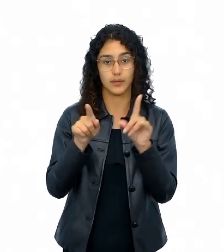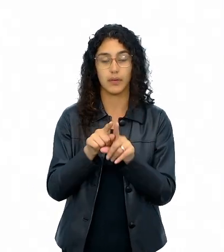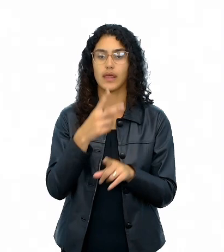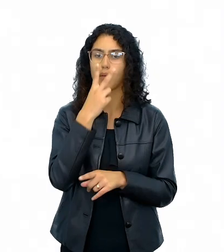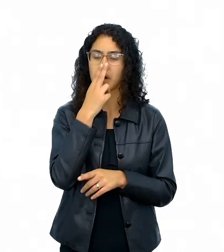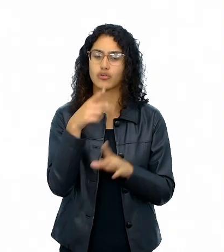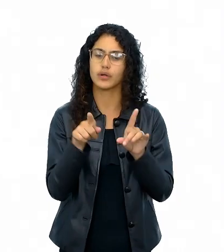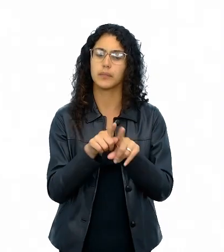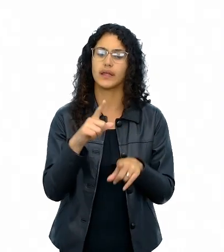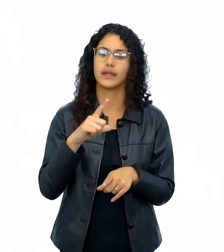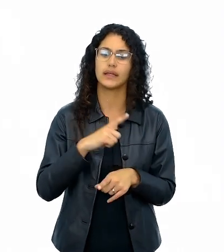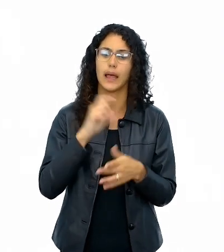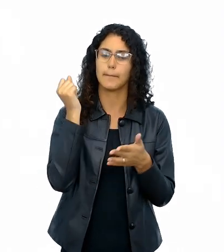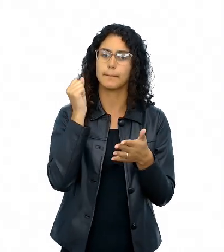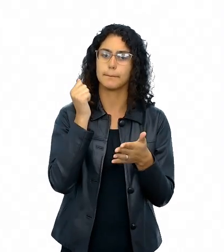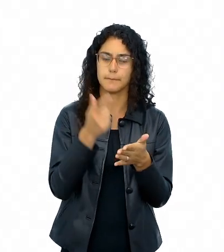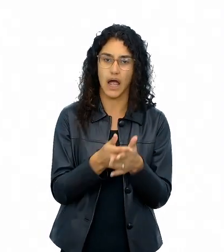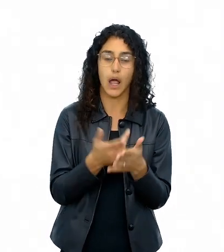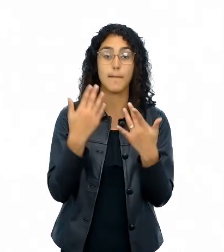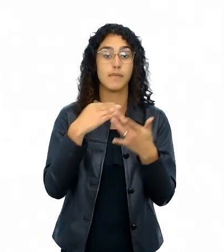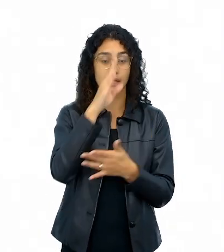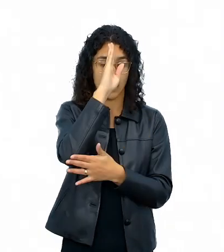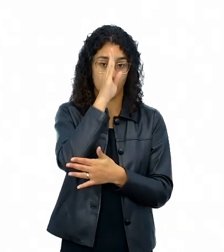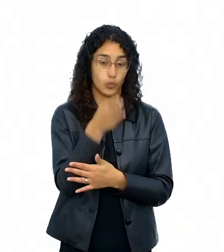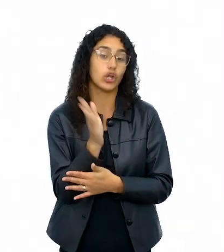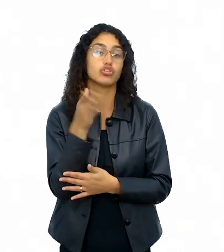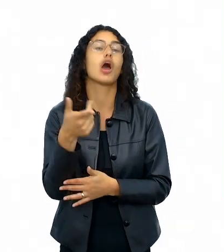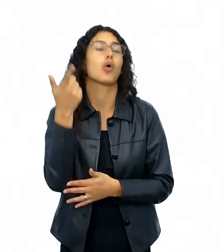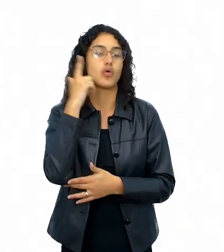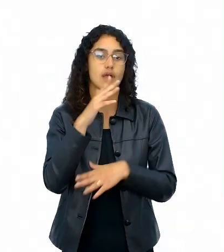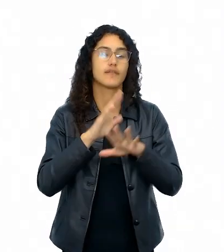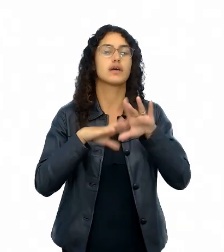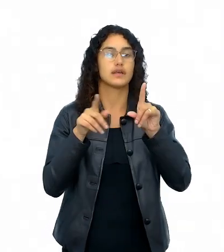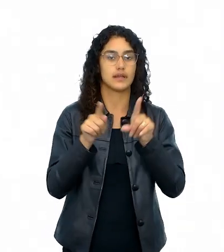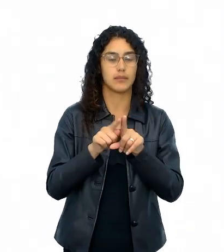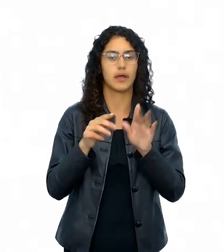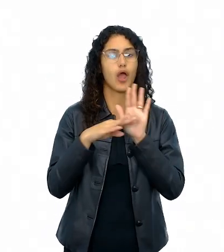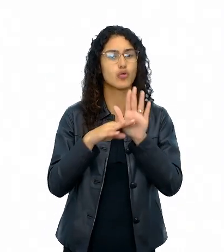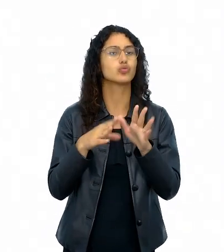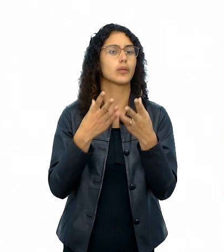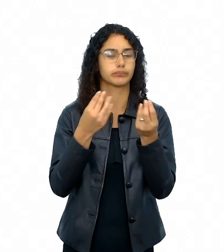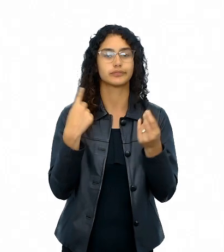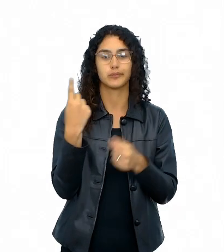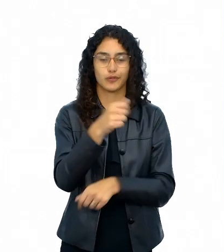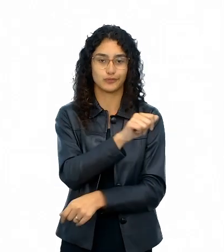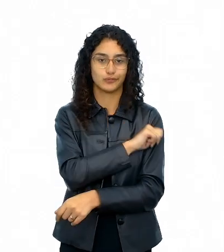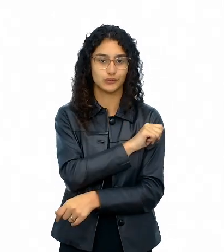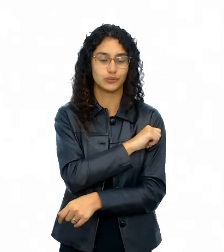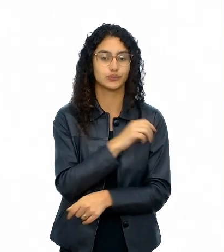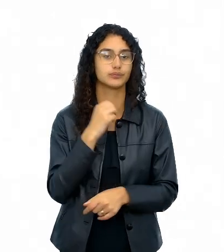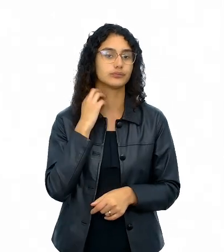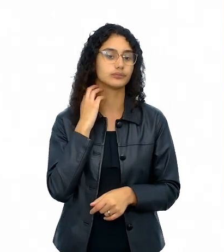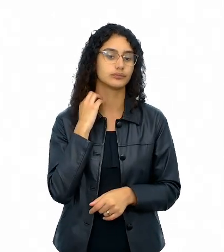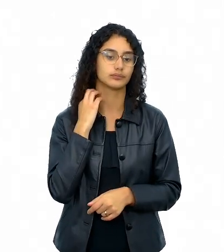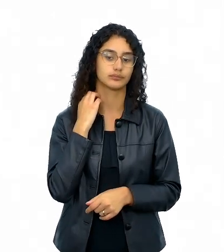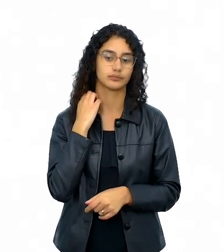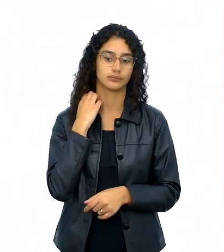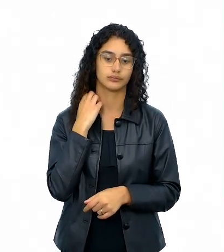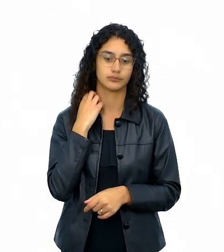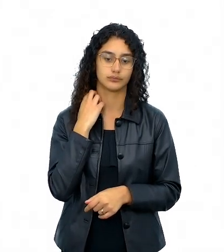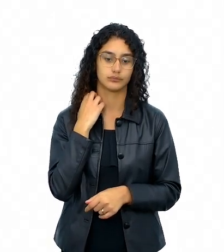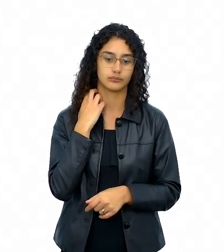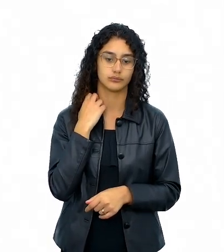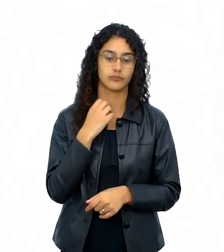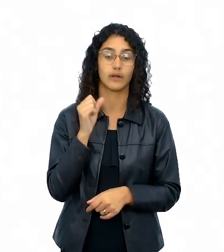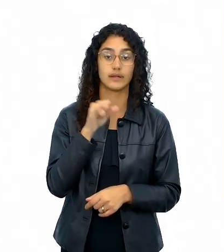engano, tem também a versão paga. Mas com a gratuita já dá para a gente já desenvolver bastante coisa com nossos estudantes, tá bem? E aí, segue aqui,